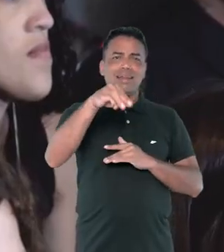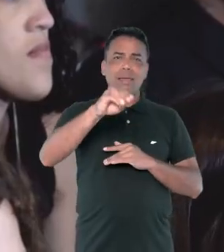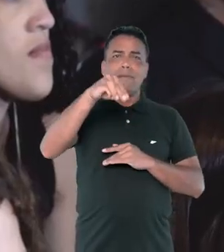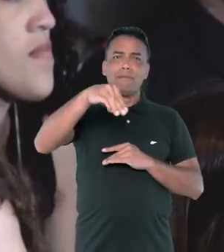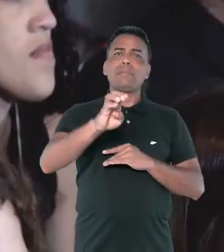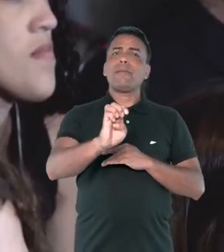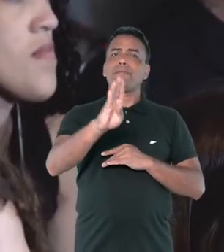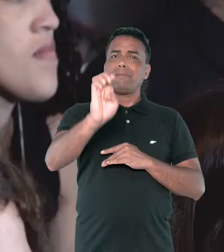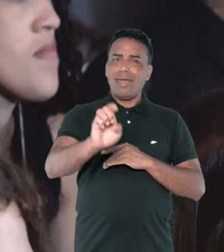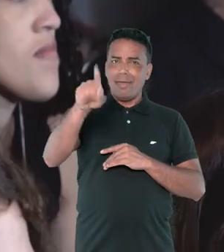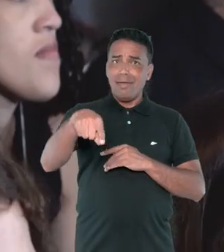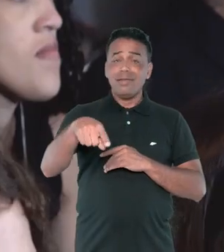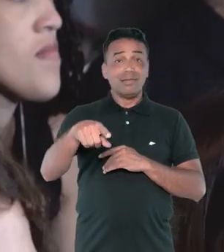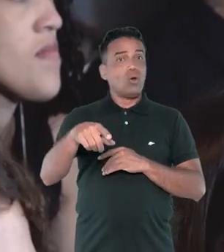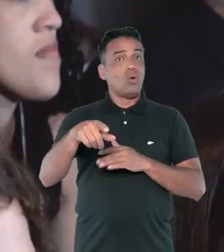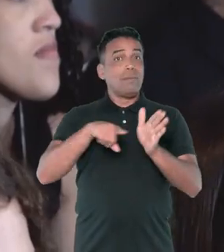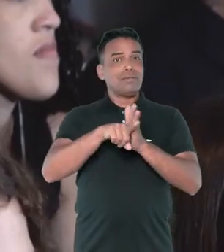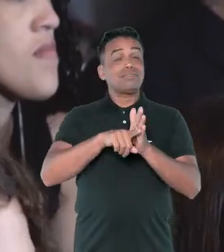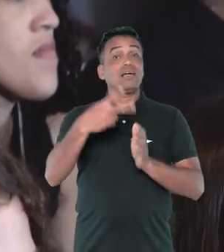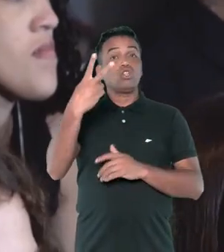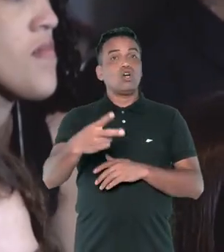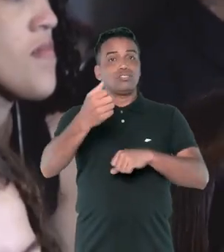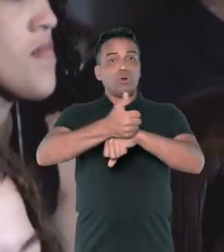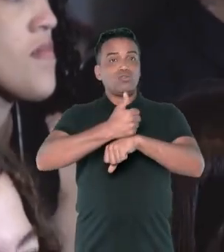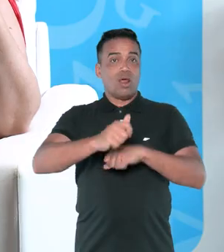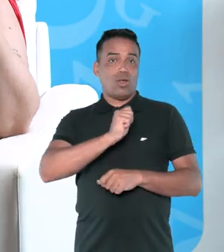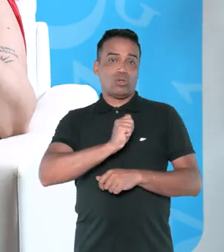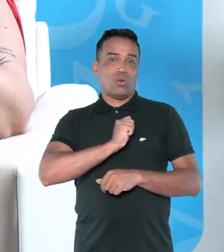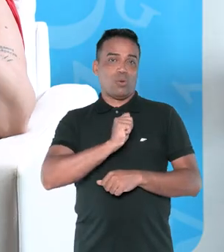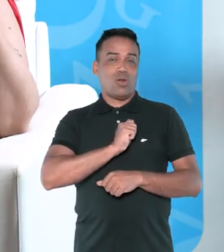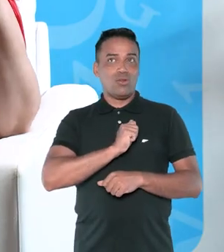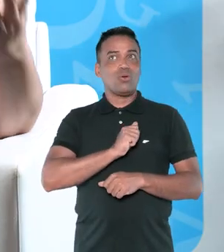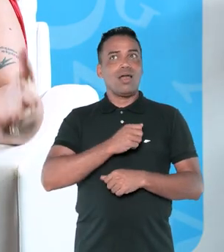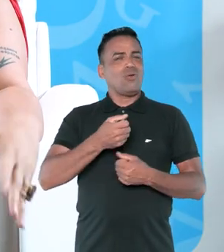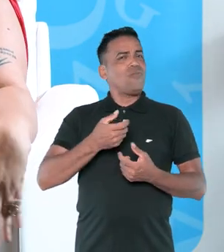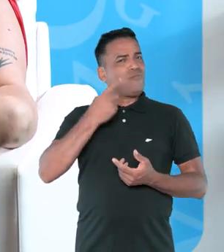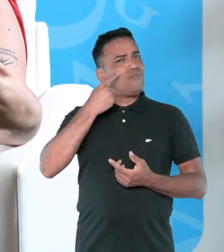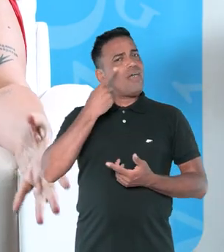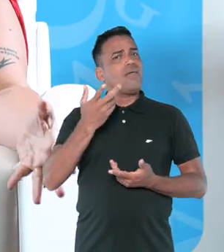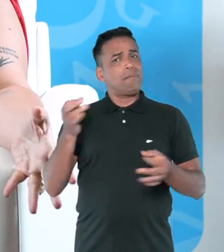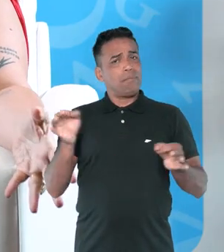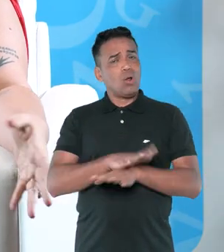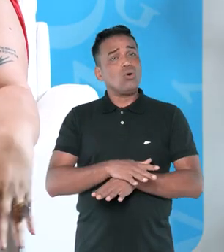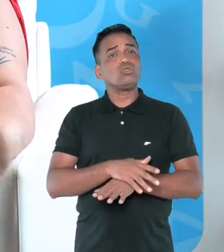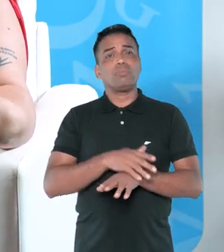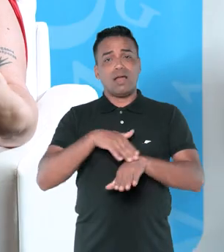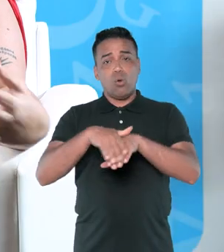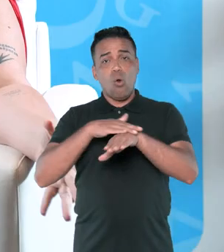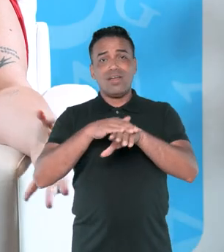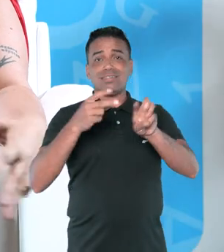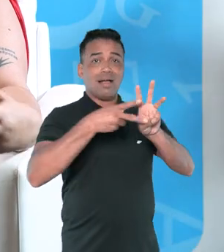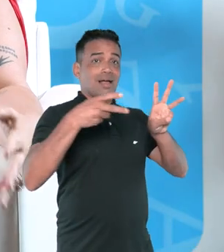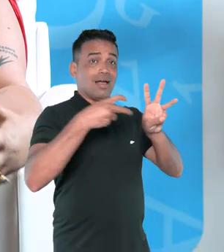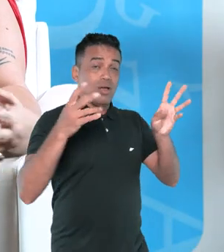2 antropólogos. Então, eu quero falar deles, dos Tremembés. Eu fui lá com o livro pronto falar com o Pajé pela primeira vez. Foi